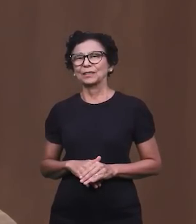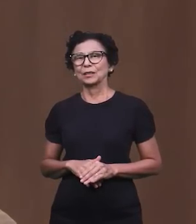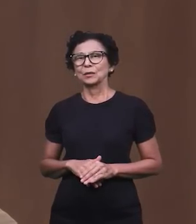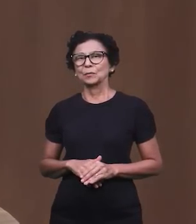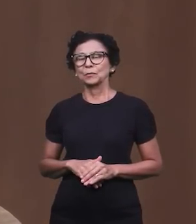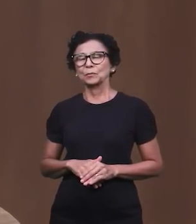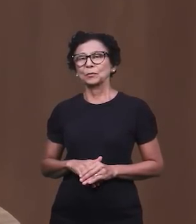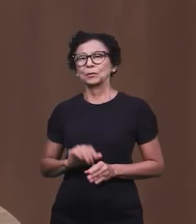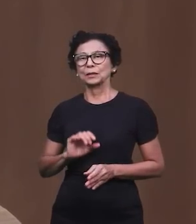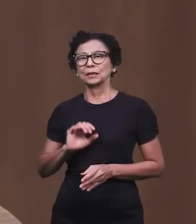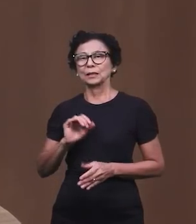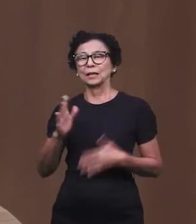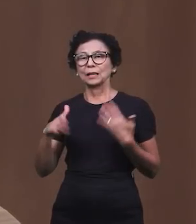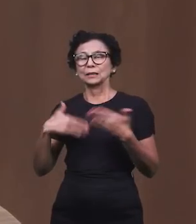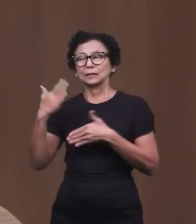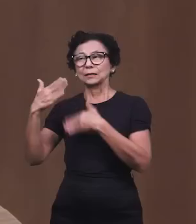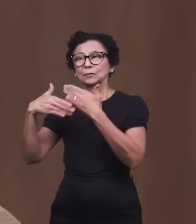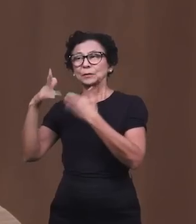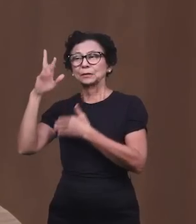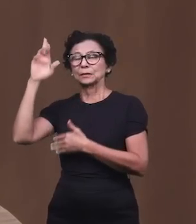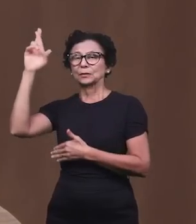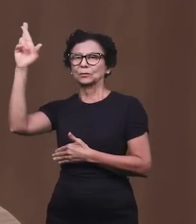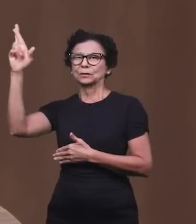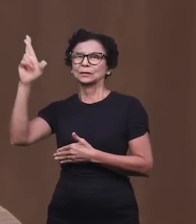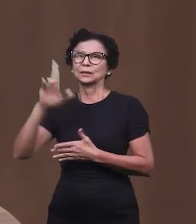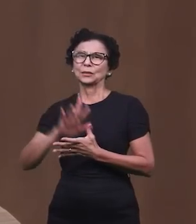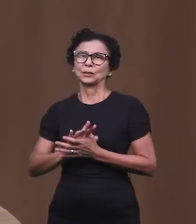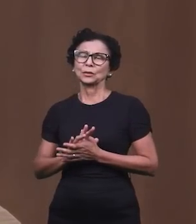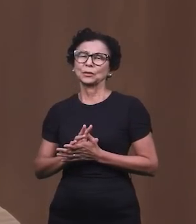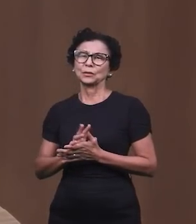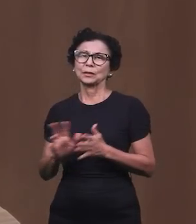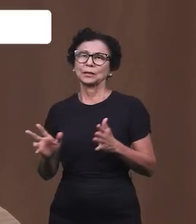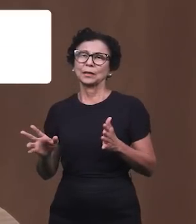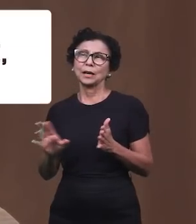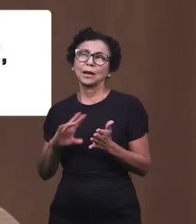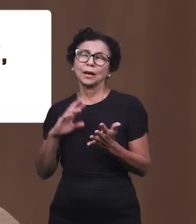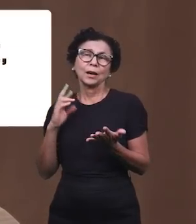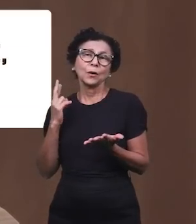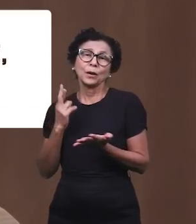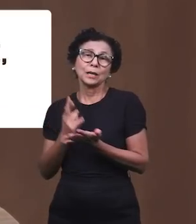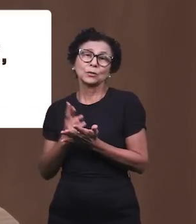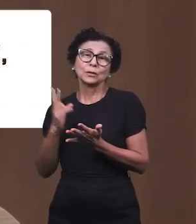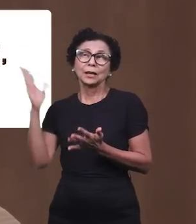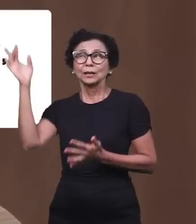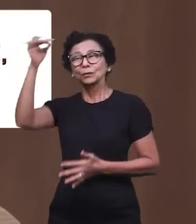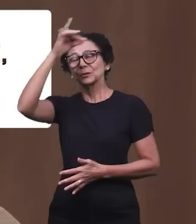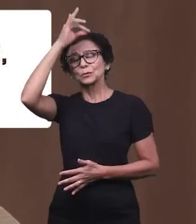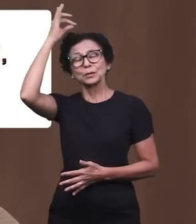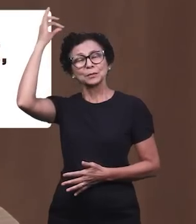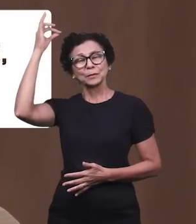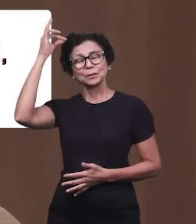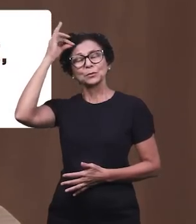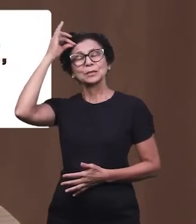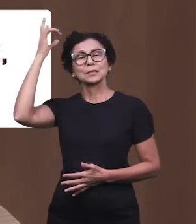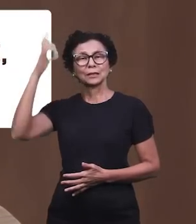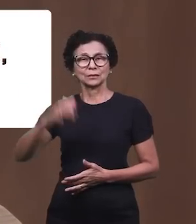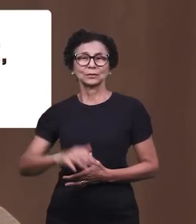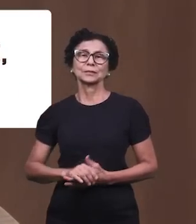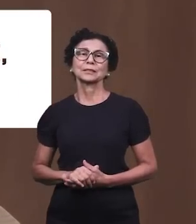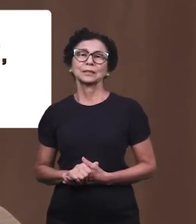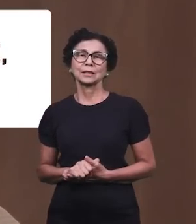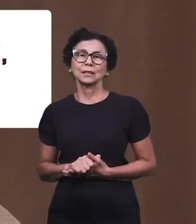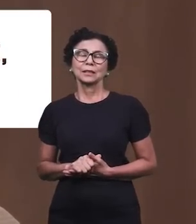quando nós olhamos a palavra em Gálatas, nós vamos ver dos frutos do Espírito, alegria ou gozo, né, em